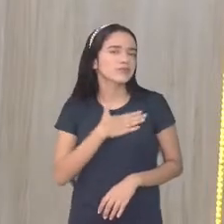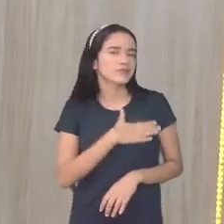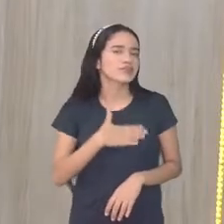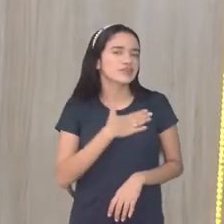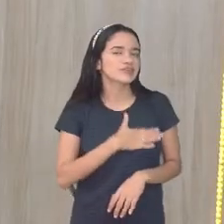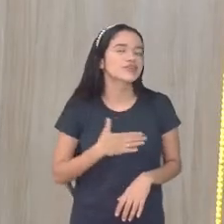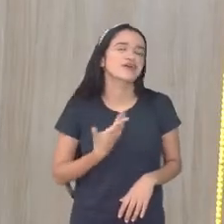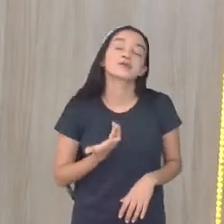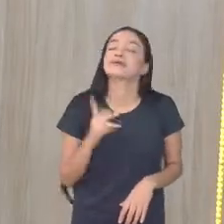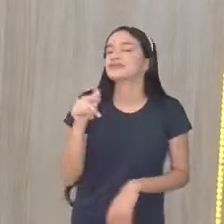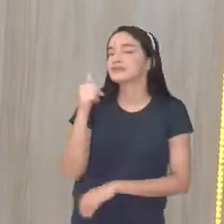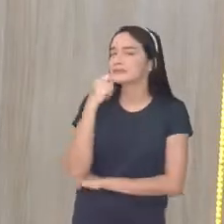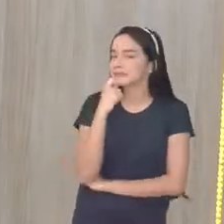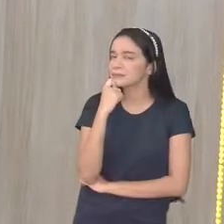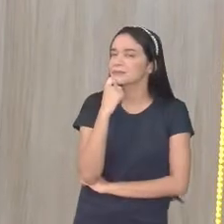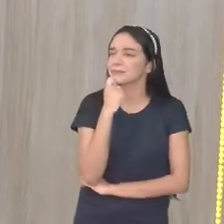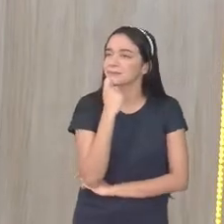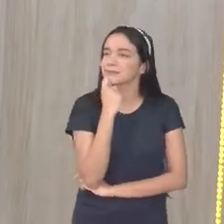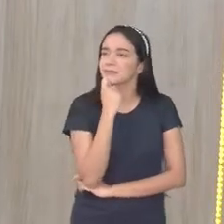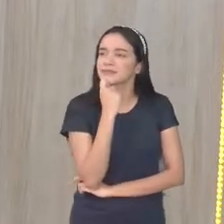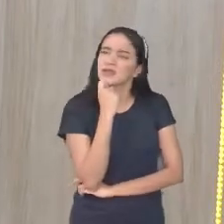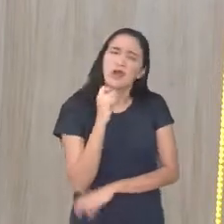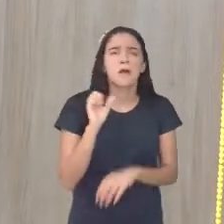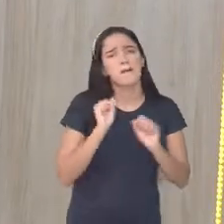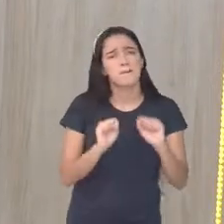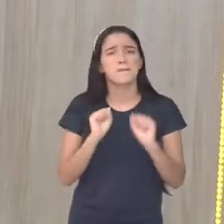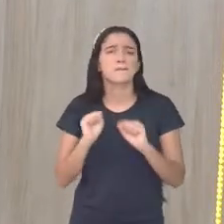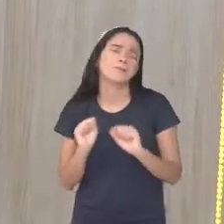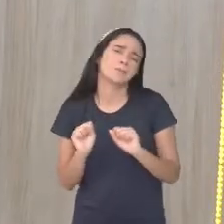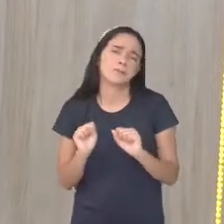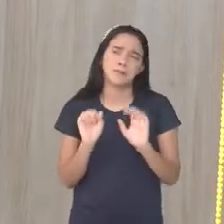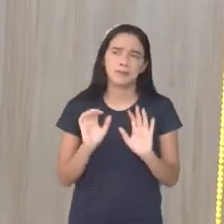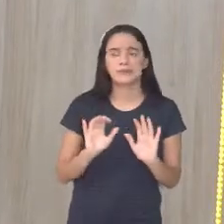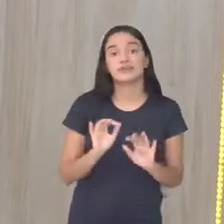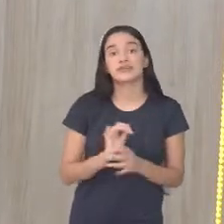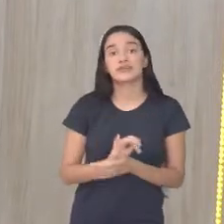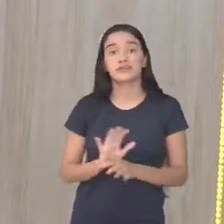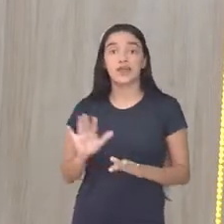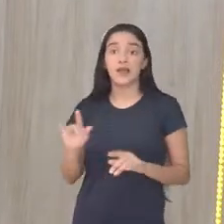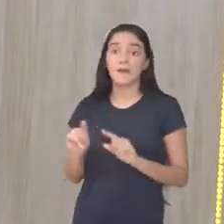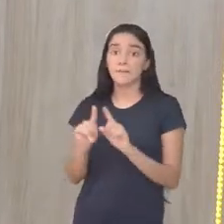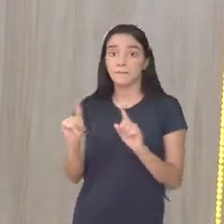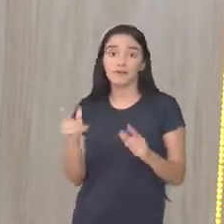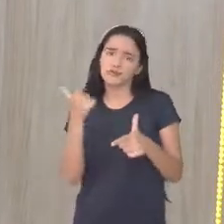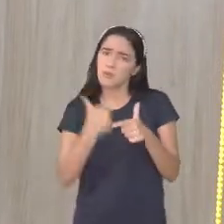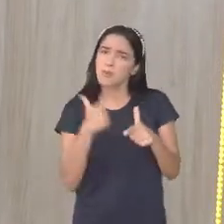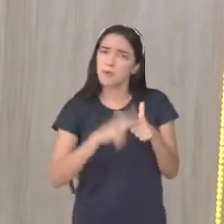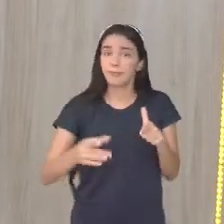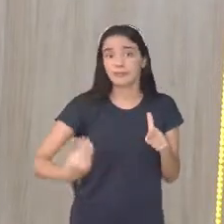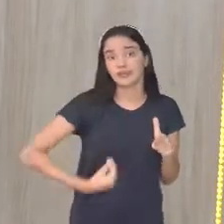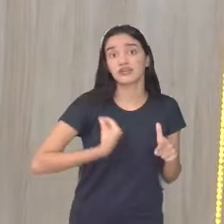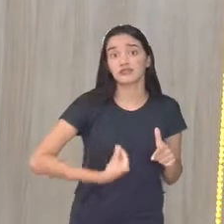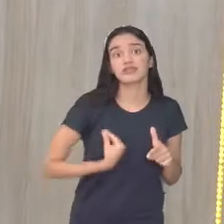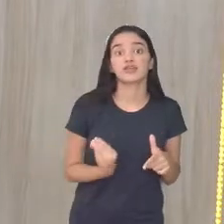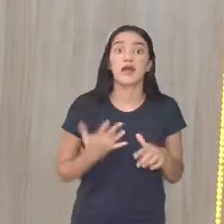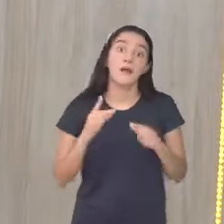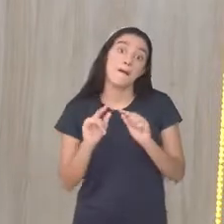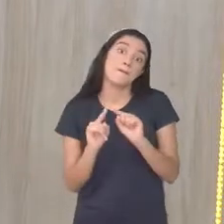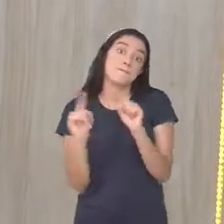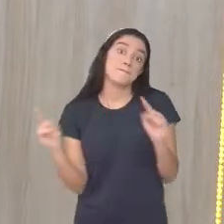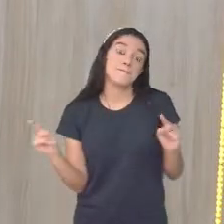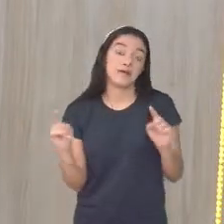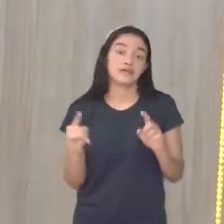fotográfico não, tá? Fotógrafo é outra coisa. Os modelos de pintura, os modelos né? de pintores, né, que posavam para os pintores, eles não eram